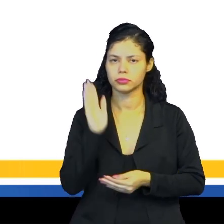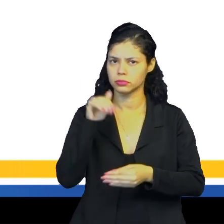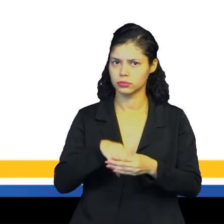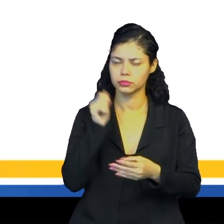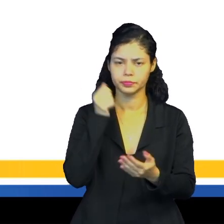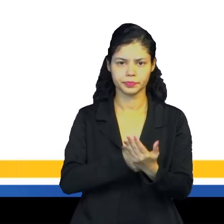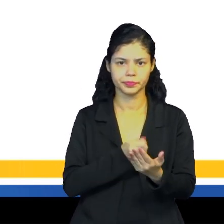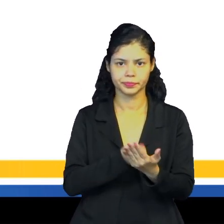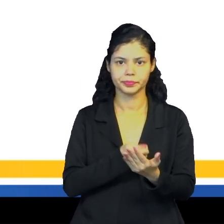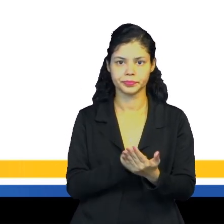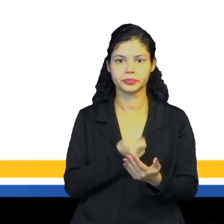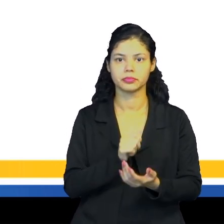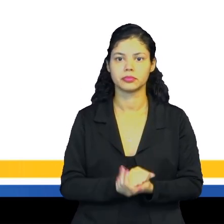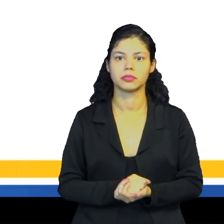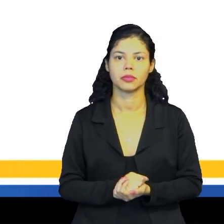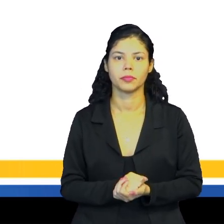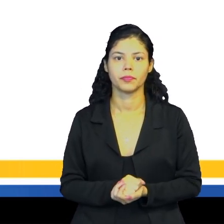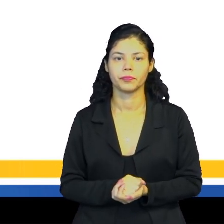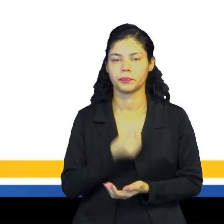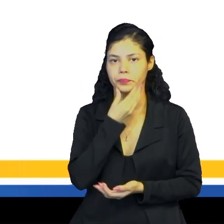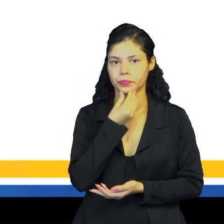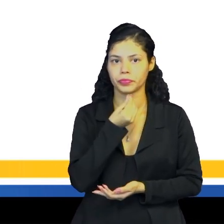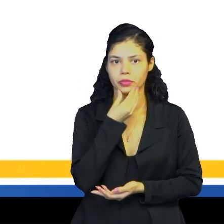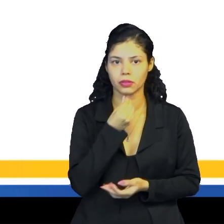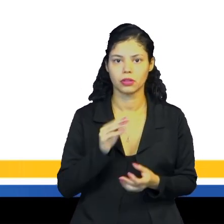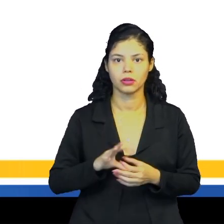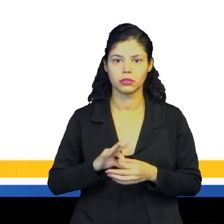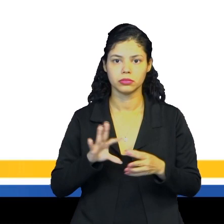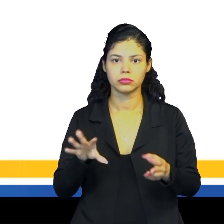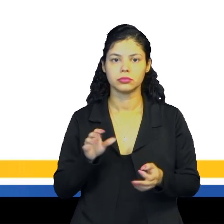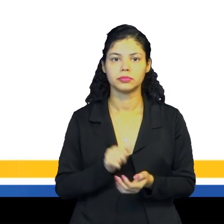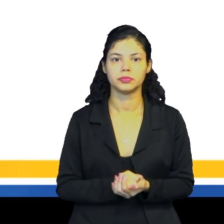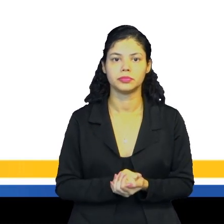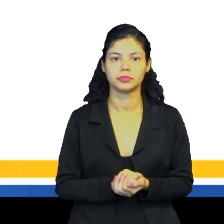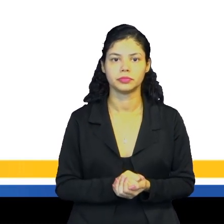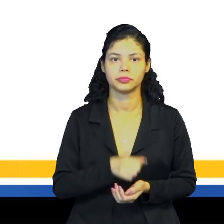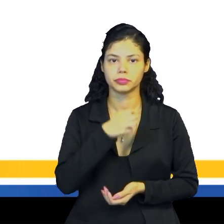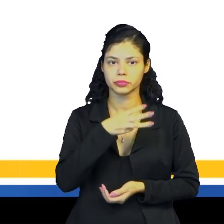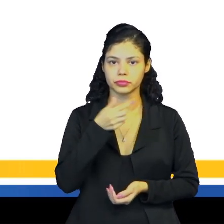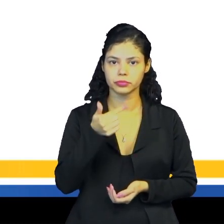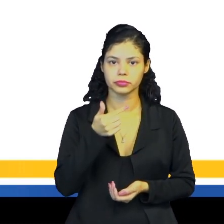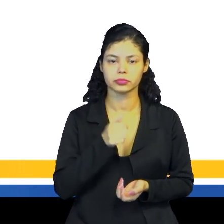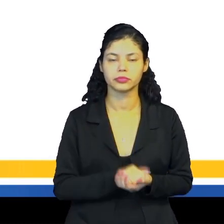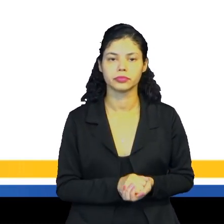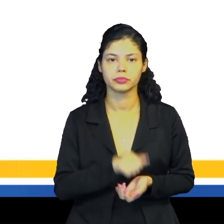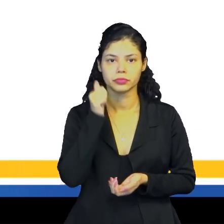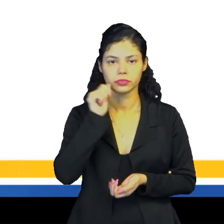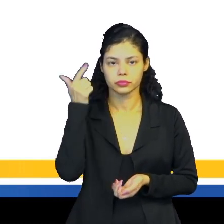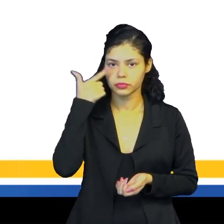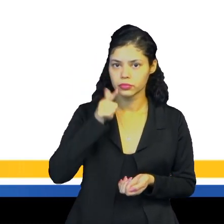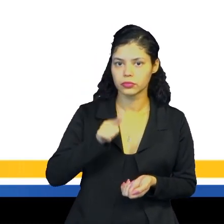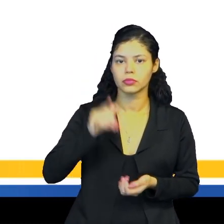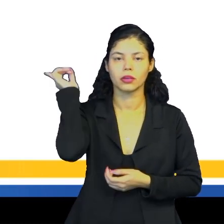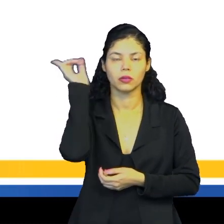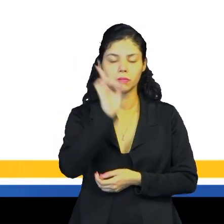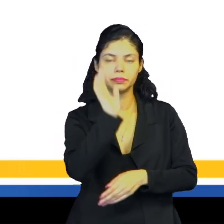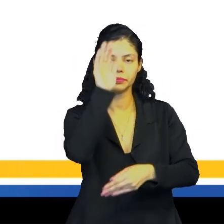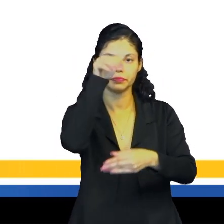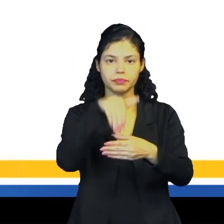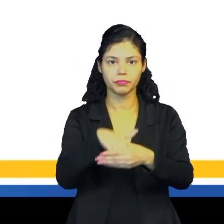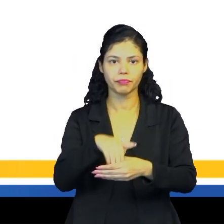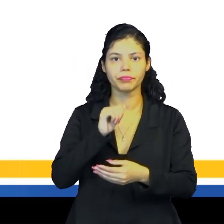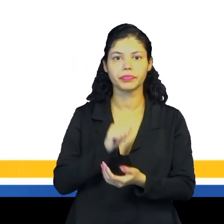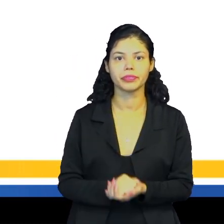né, para homens, né, livres. Em 1932, né, as mulheres ganham o direito de votar.